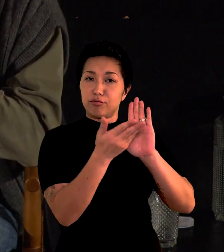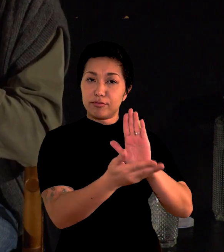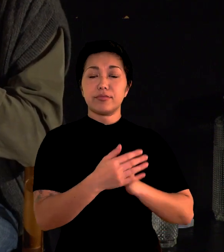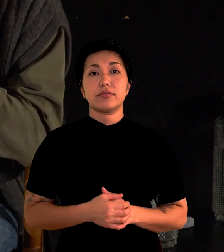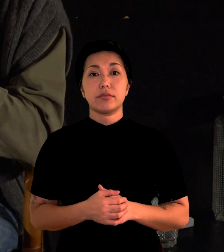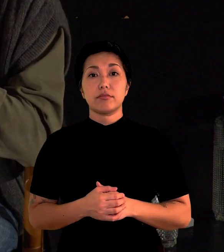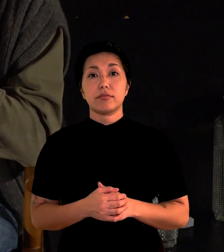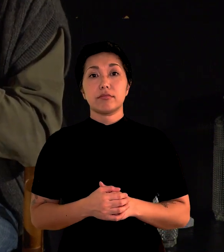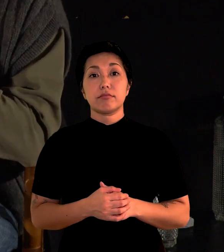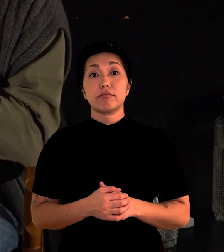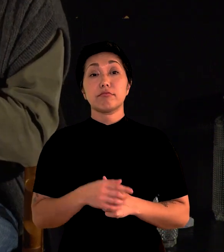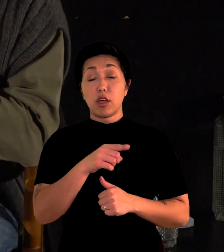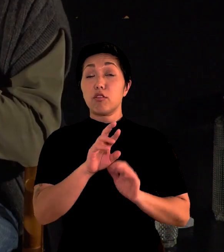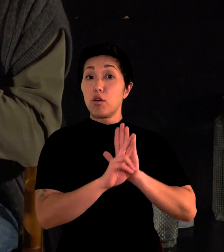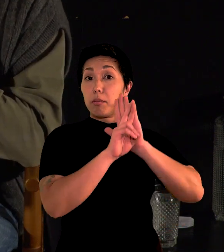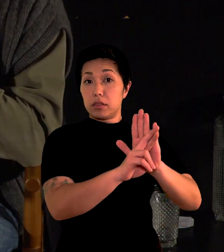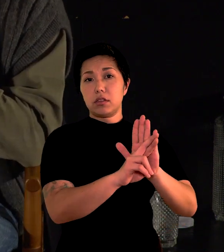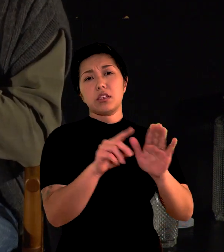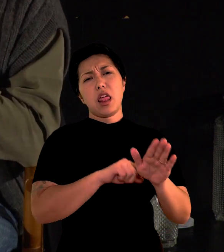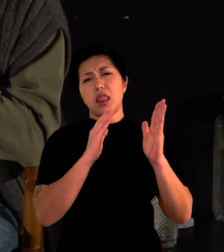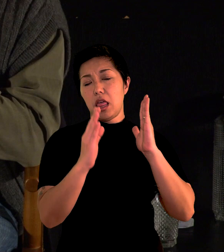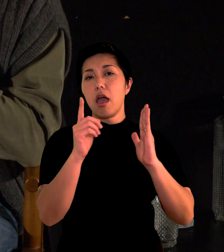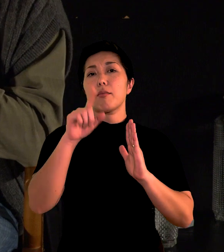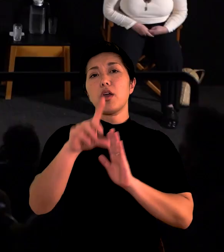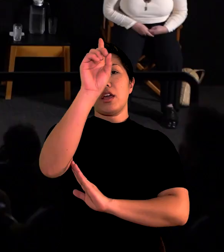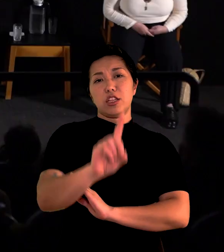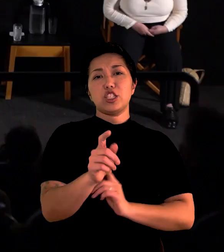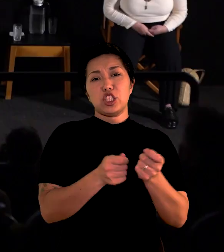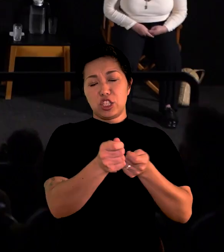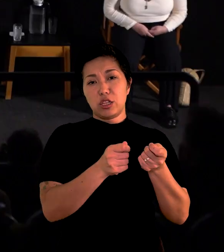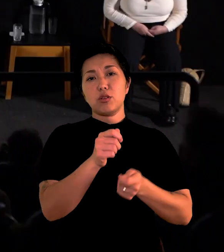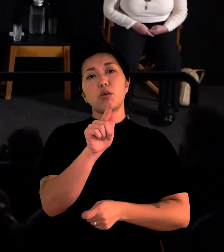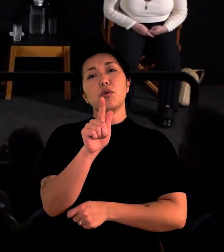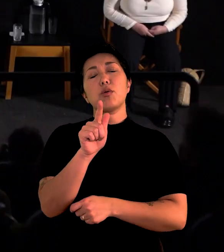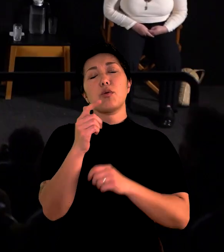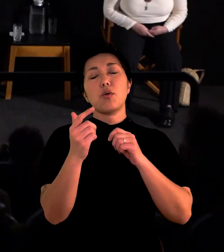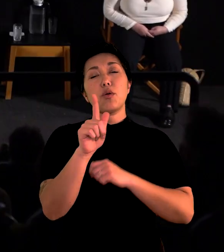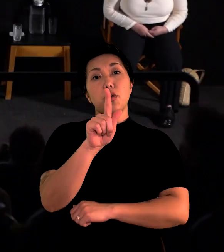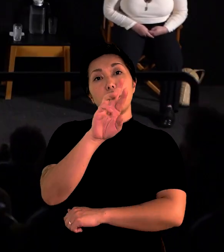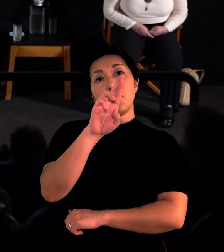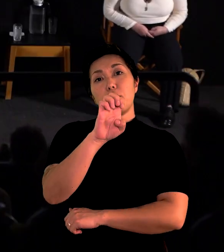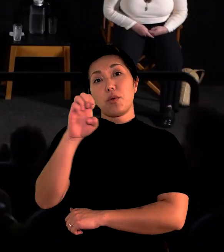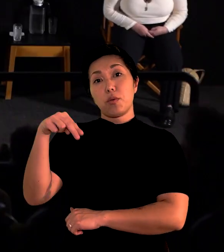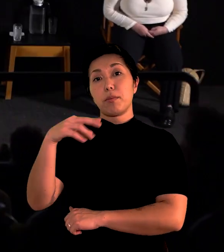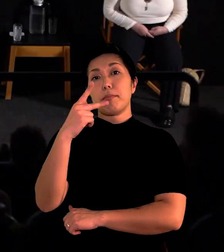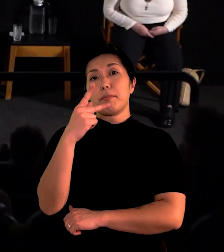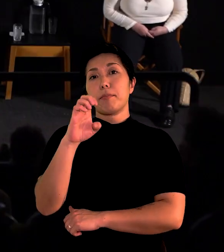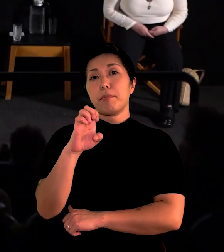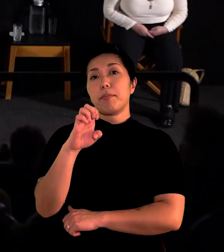foi indicado, né, para ser o representante. Na época, ele era diretor do